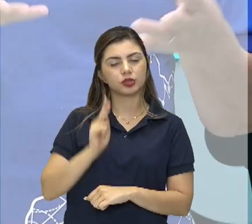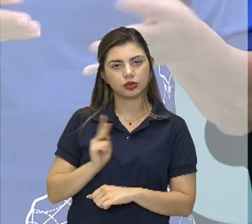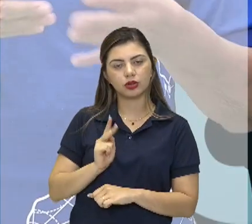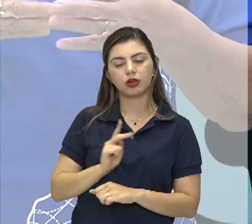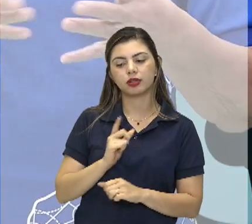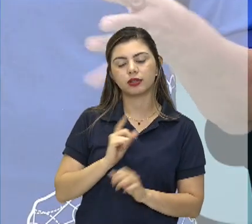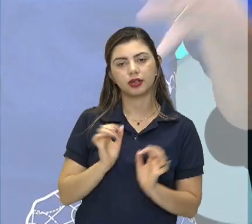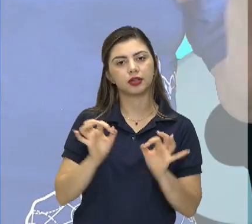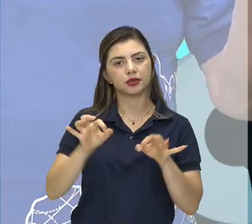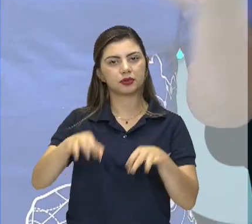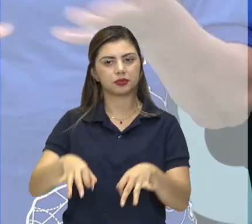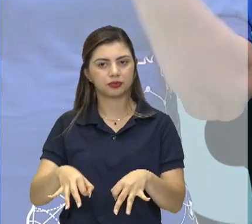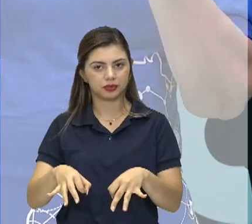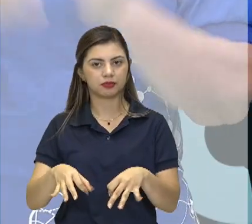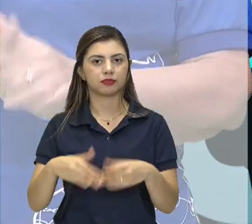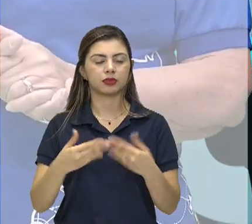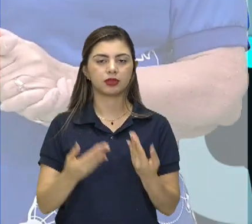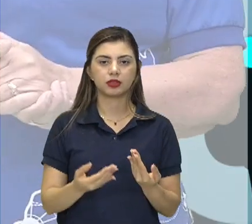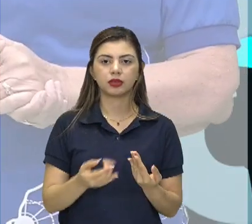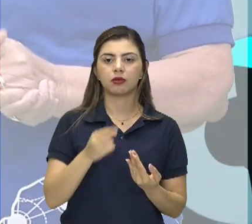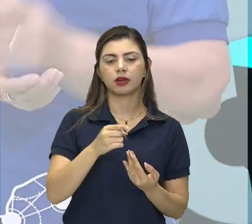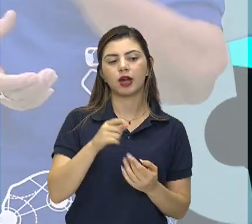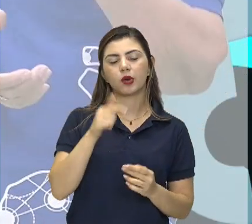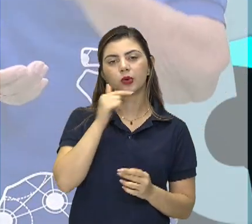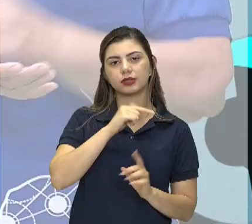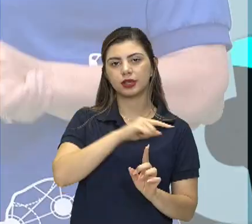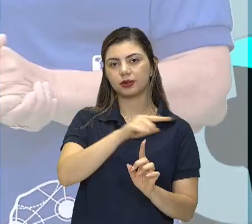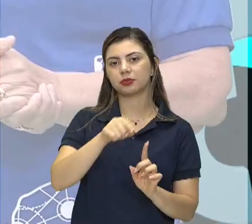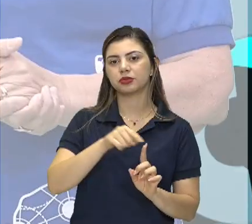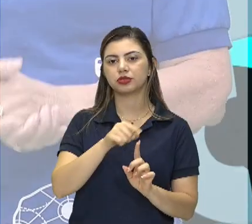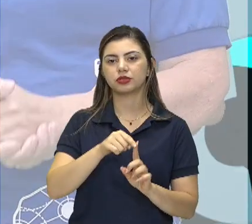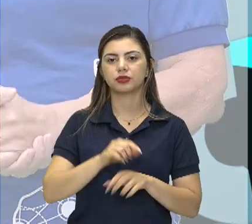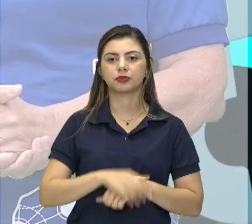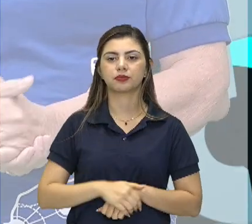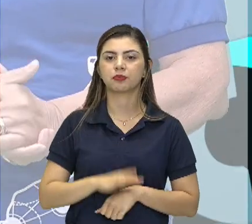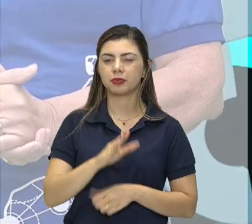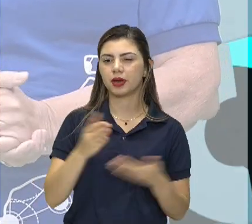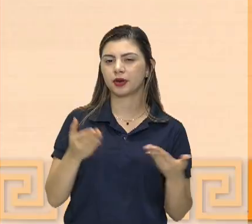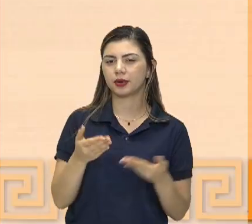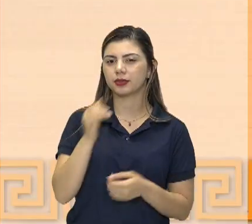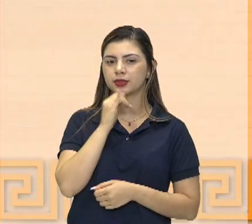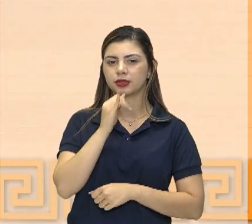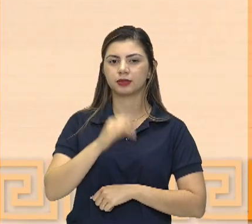e o protagonista atinja o seu objetivo. Vamos ver um exemplo, então.